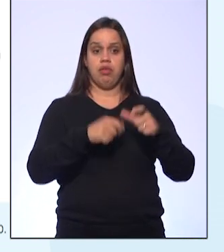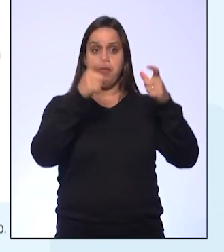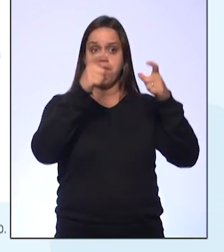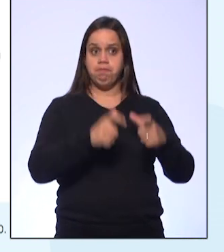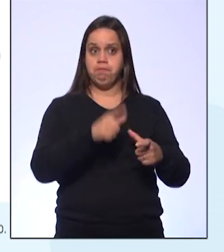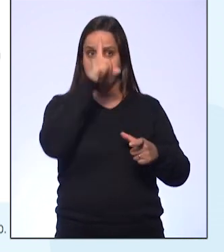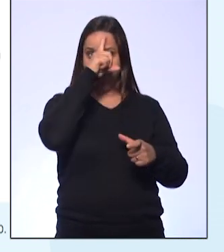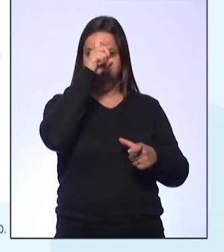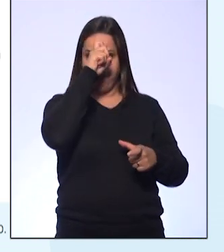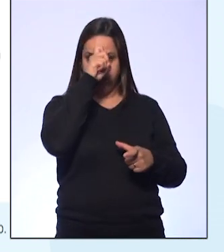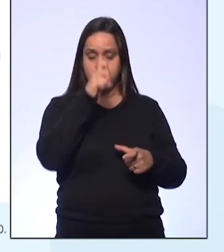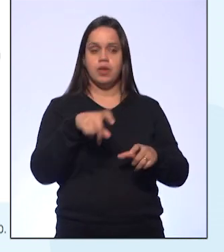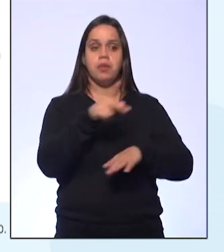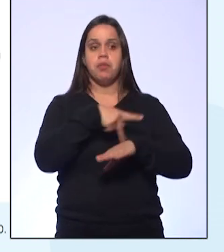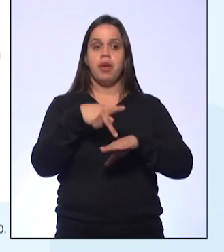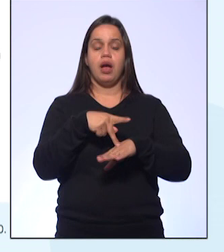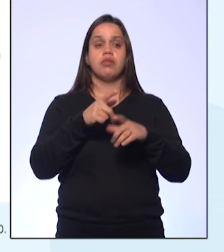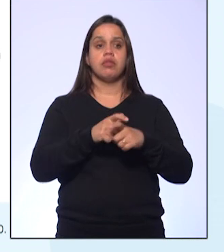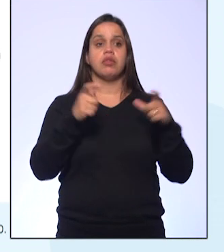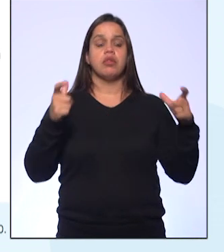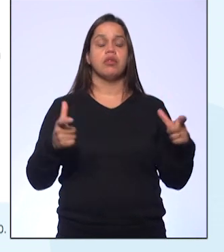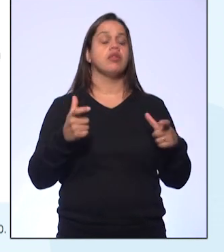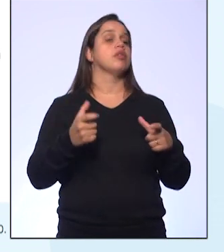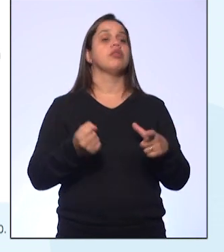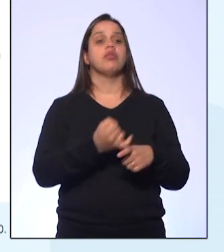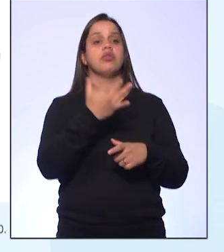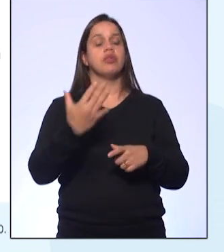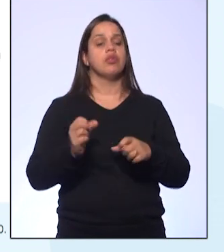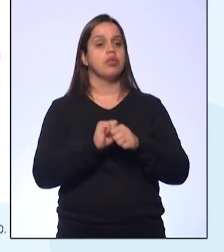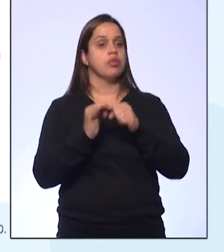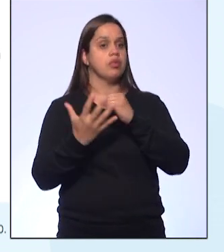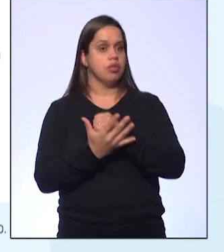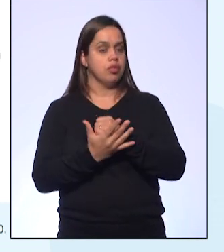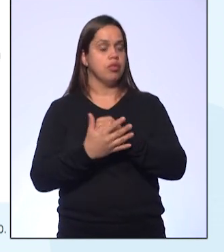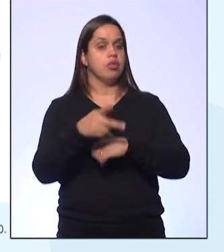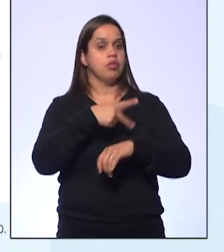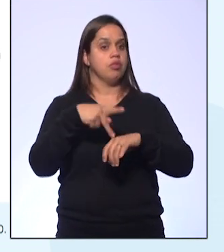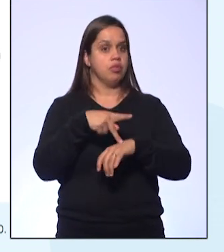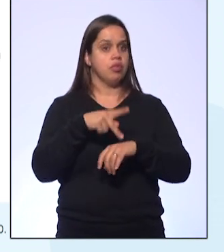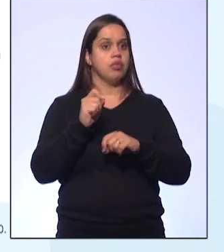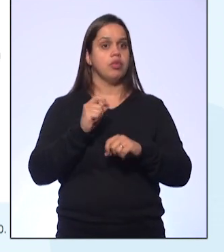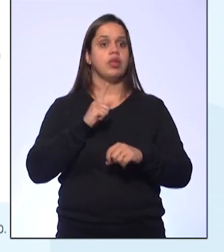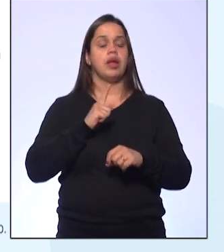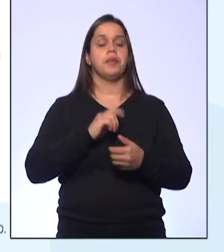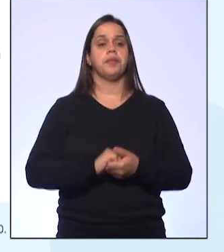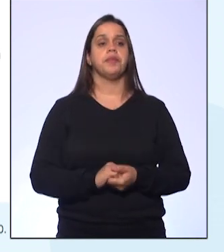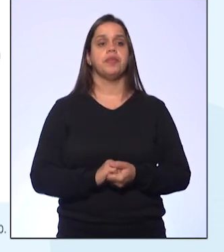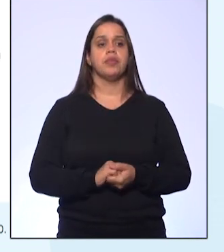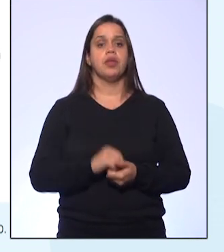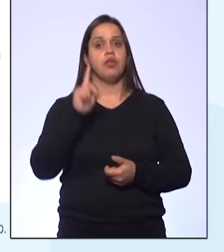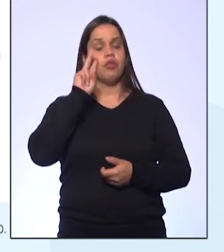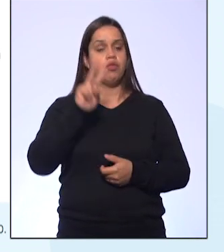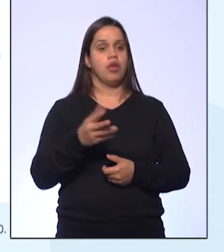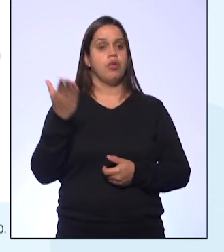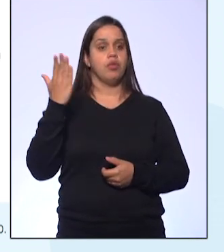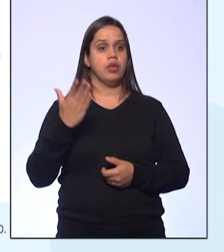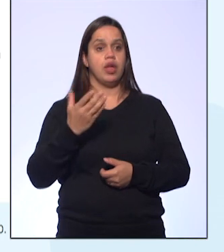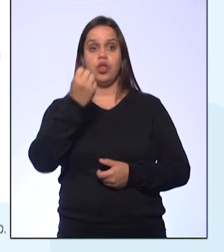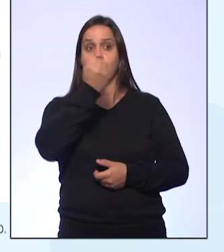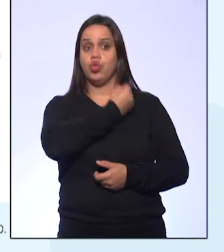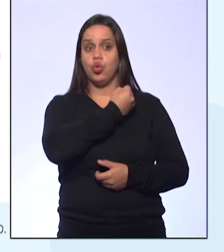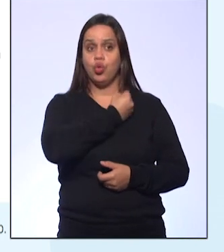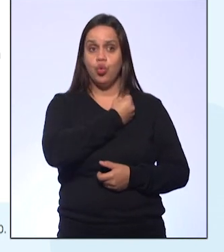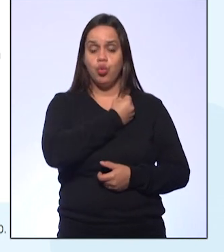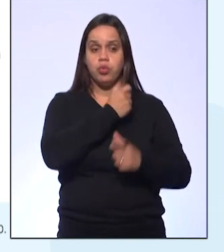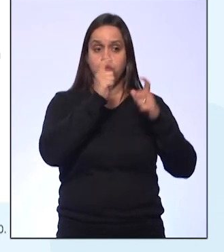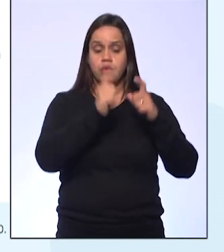2018, países com maior número de casos confirmados de COVID-19. Então, preste atenção. Ele está mostrando o número de